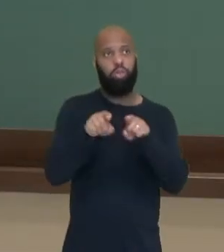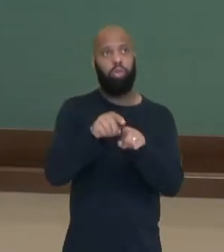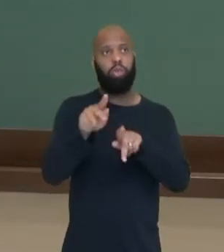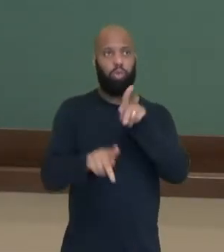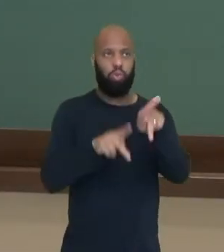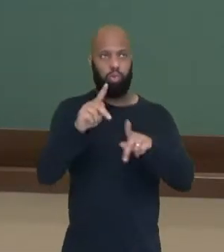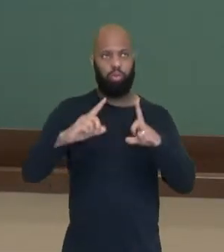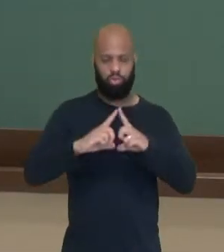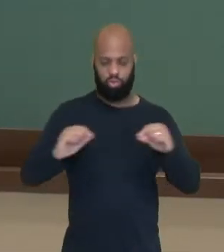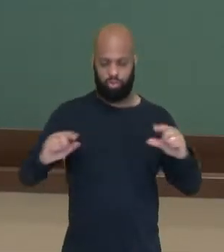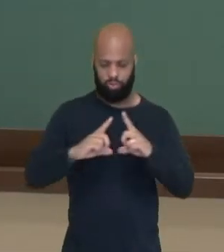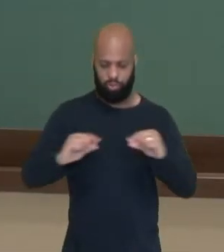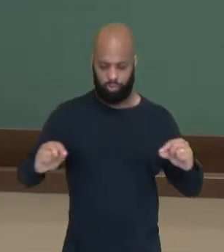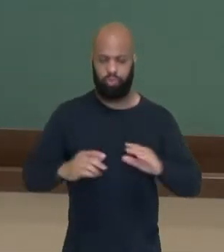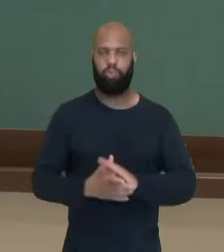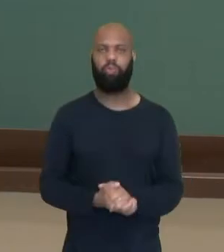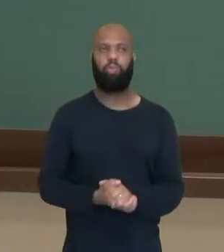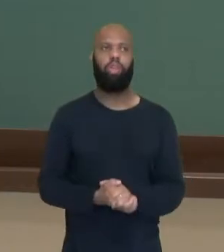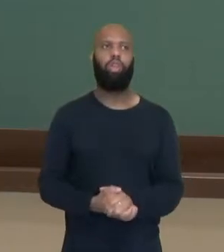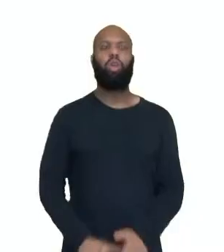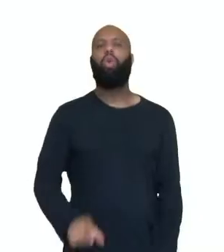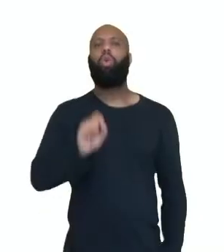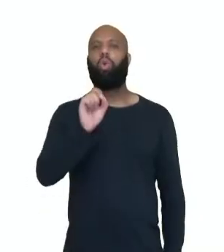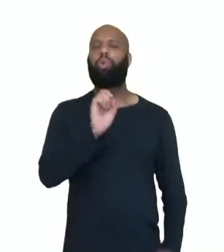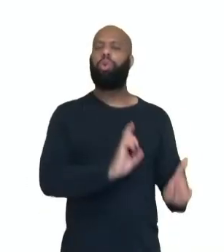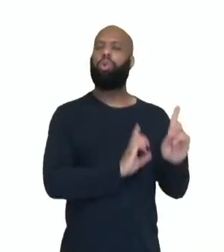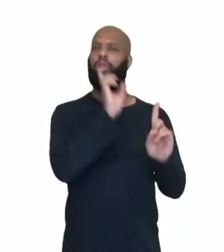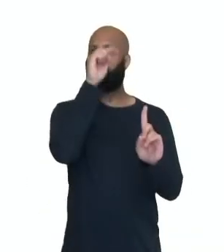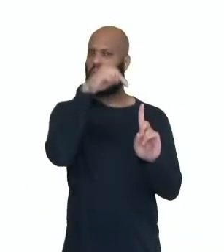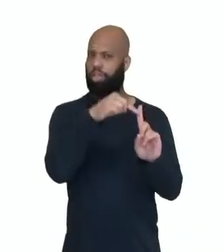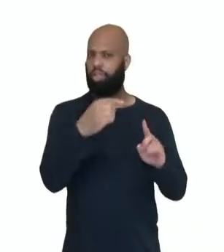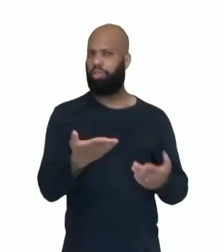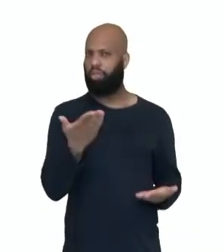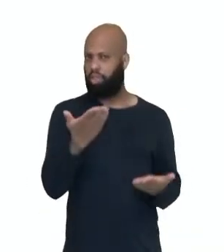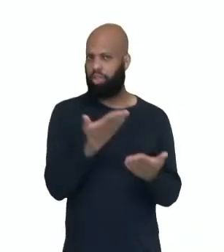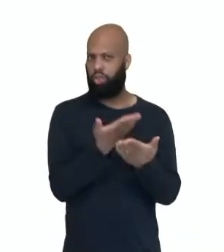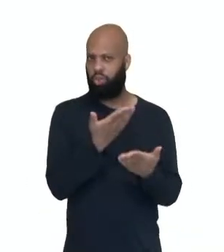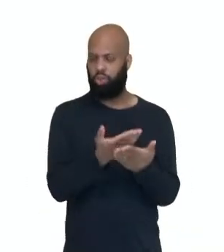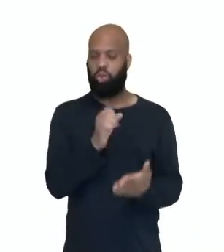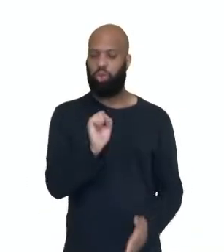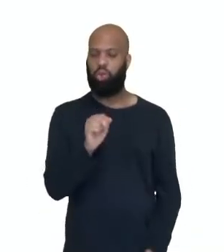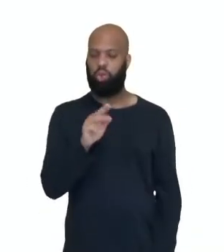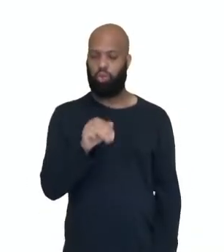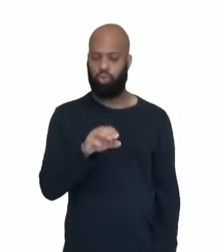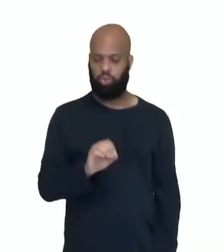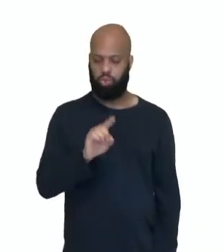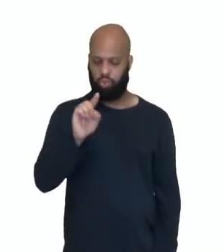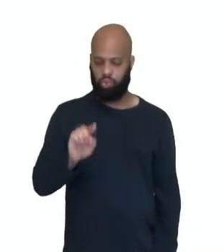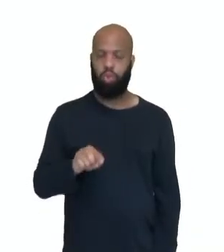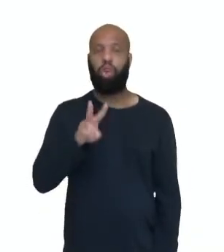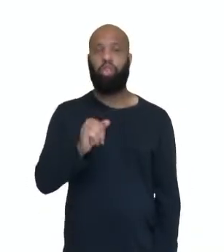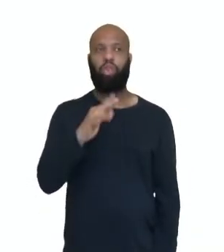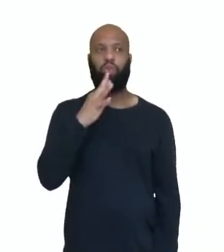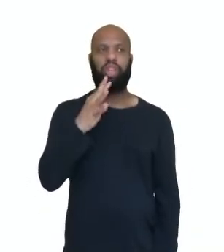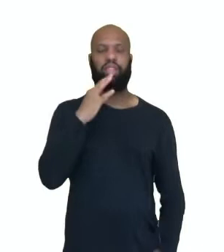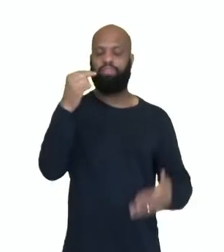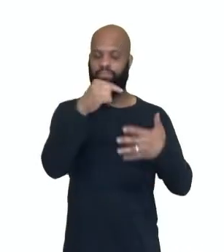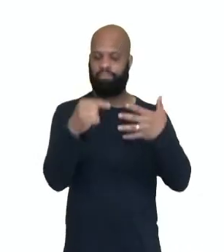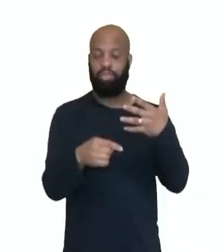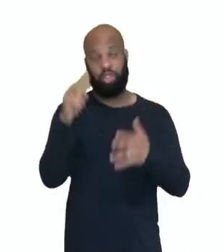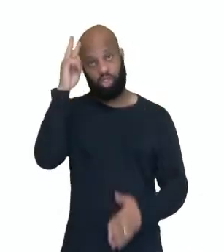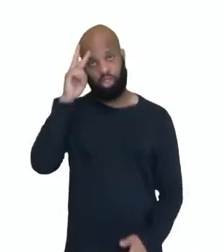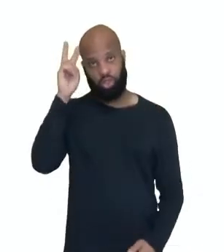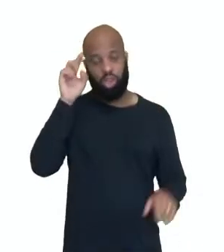japonês. Quais que são os objetivos, então, do estudo do sumô? Conhecer elementos históricos e os